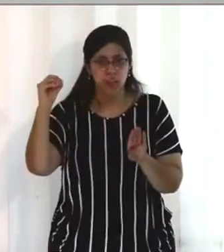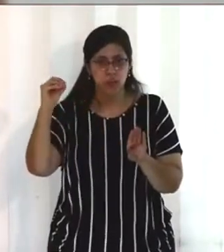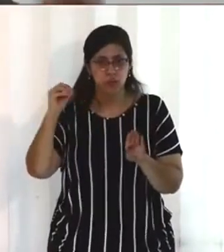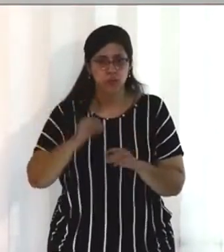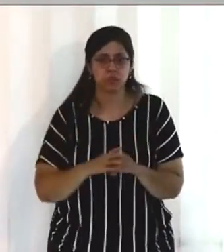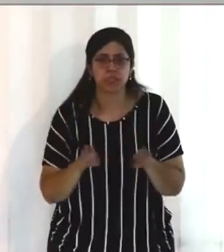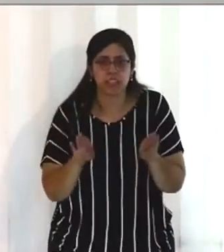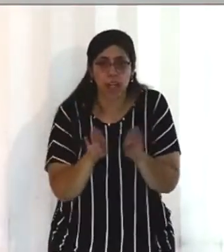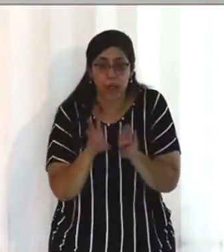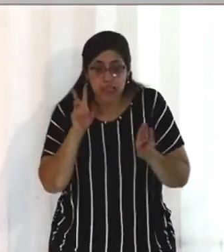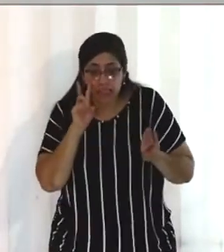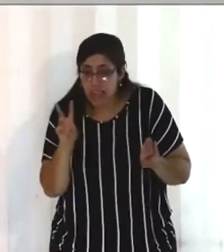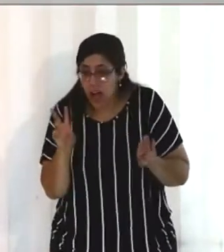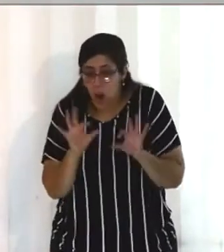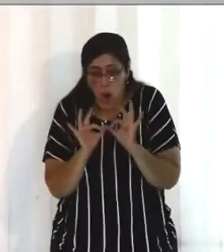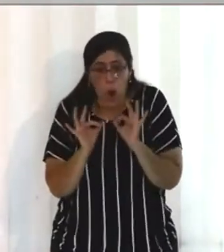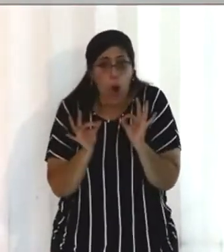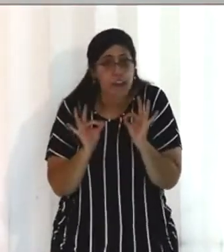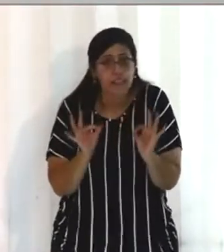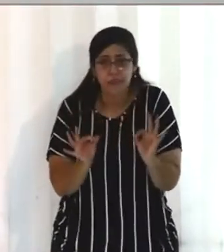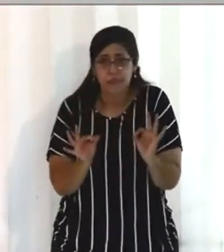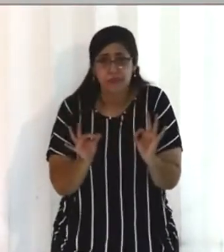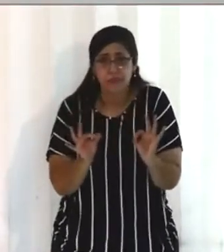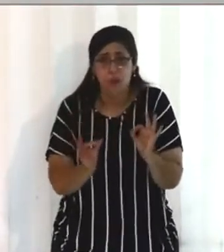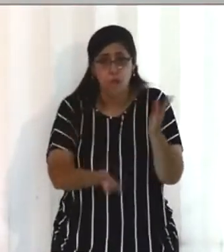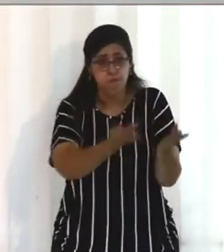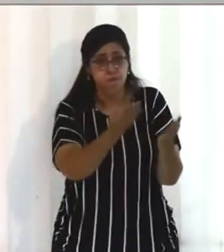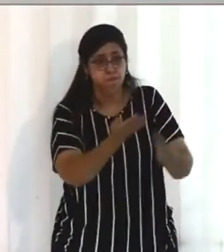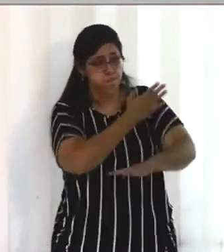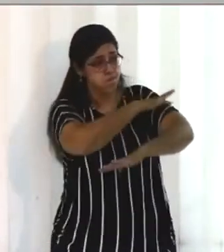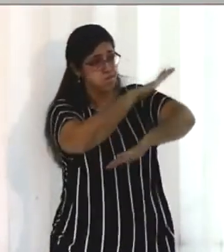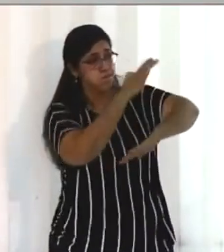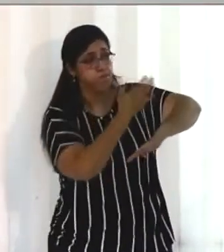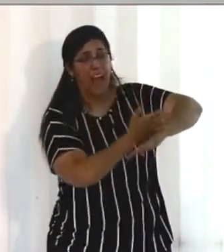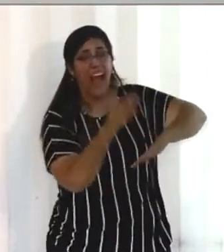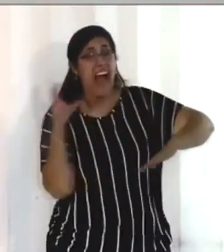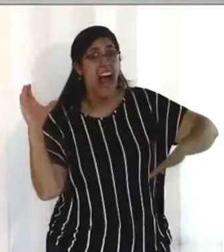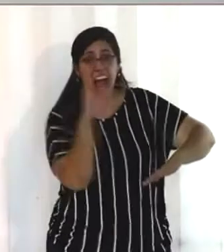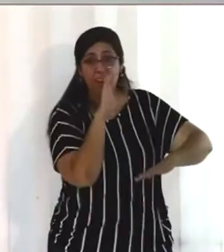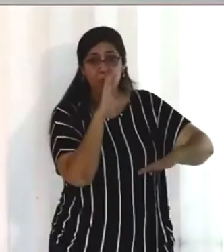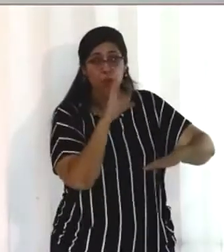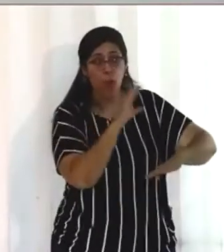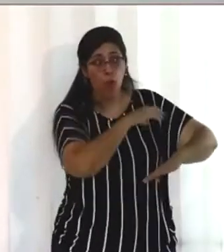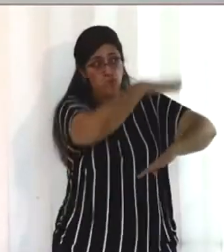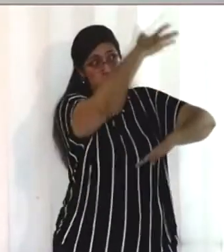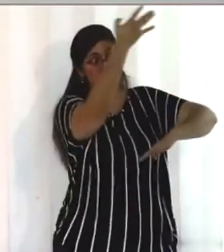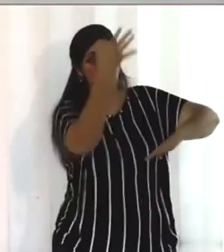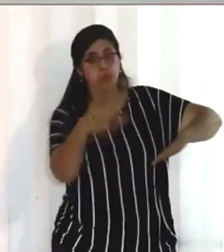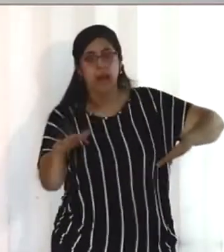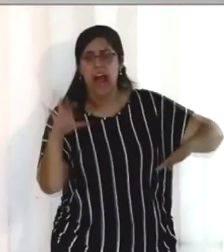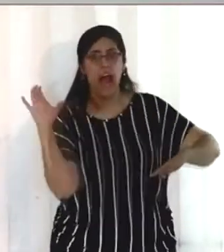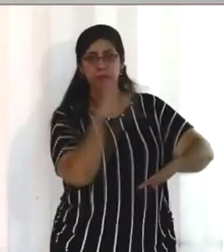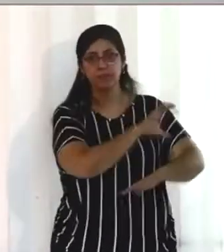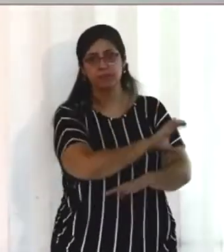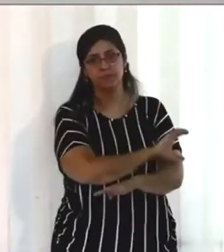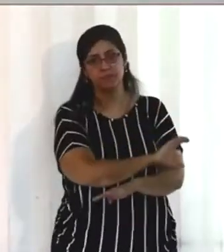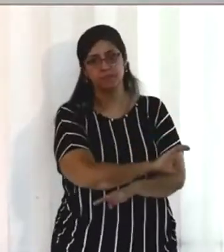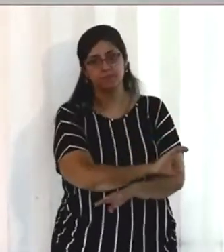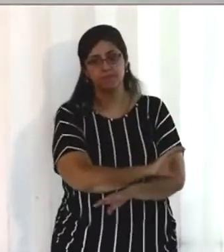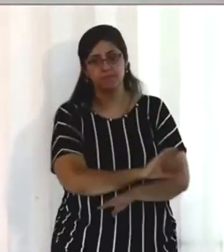foi aquela destruição. Foi tão rápido que ninguém pôde escapar. Aqueles que estavam em Pompeia naquele